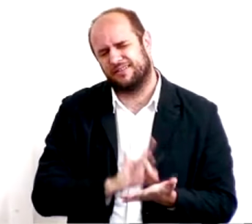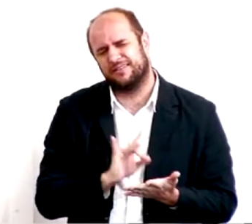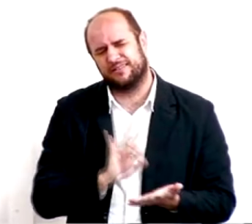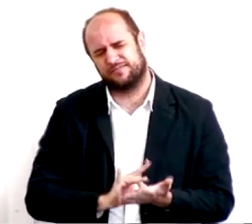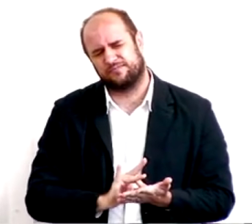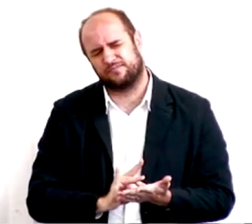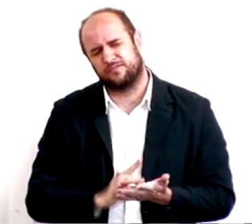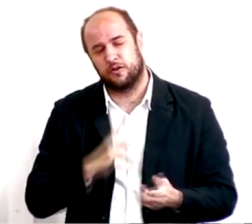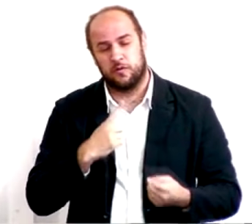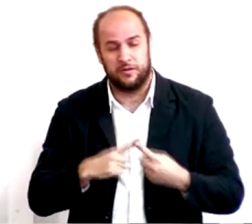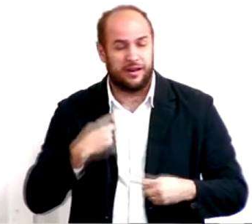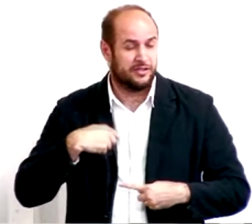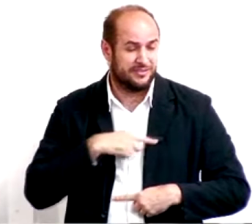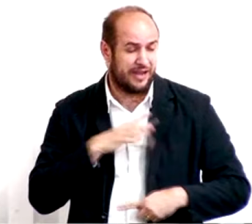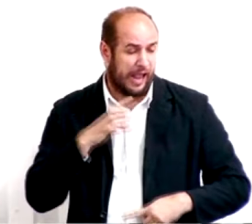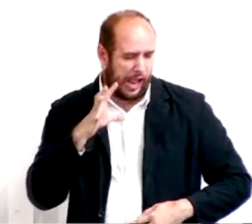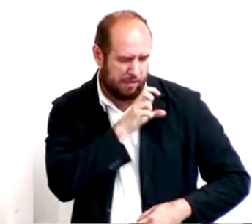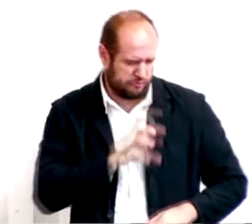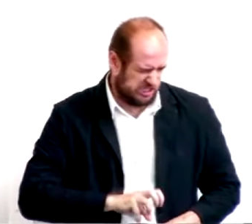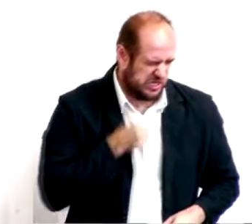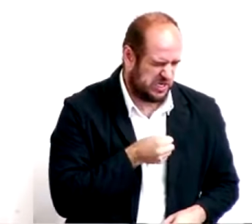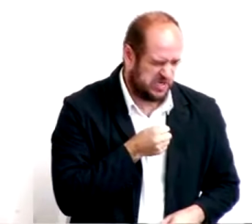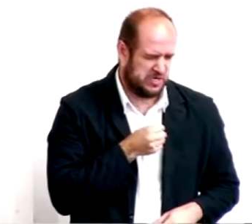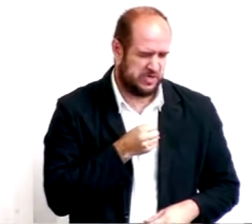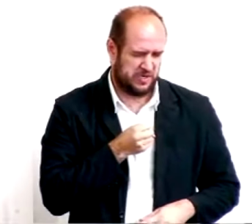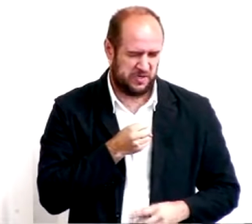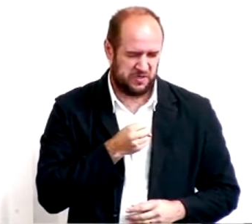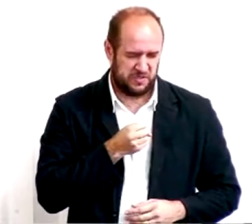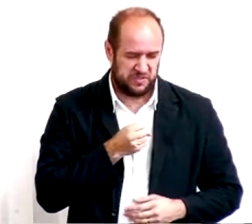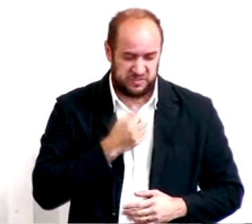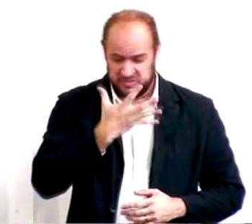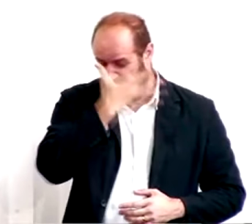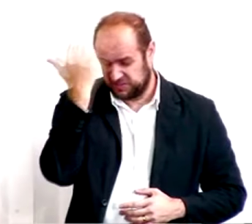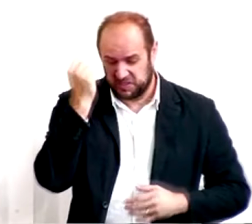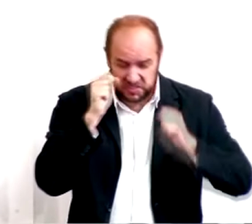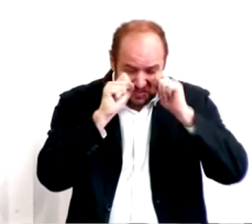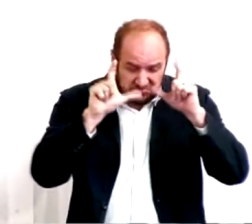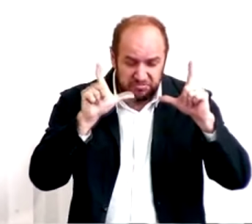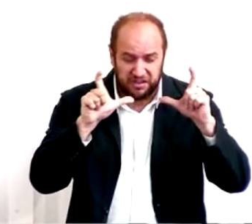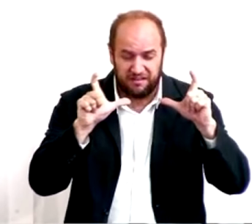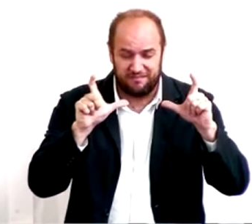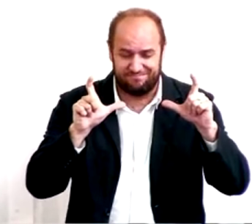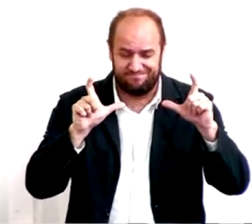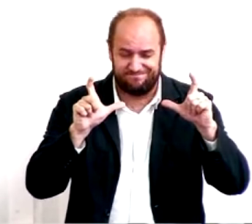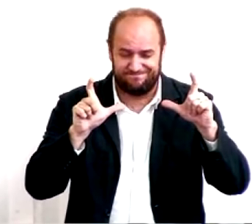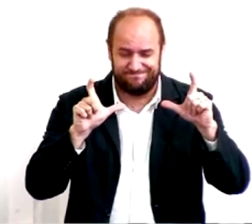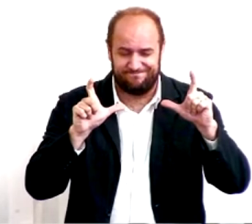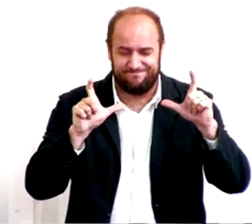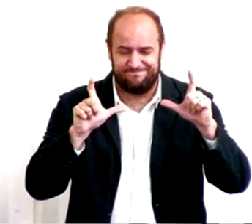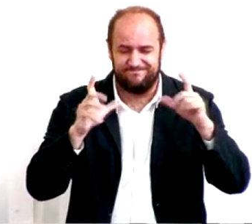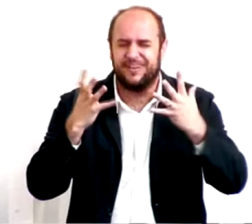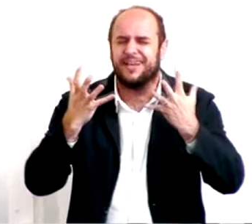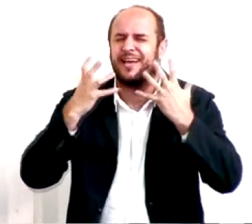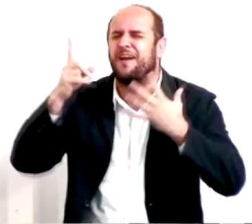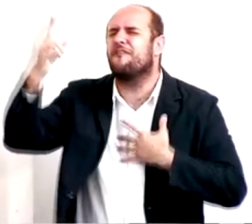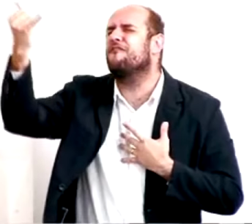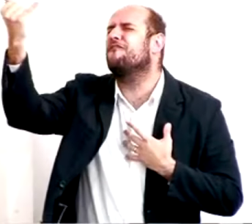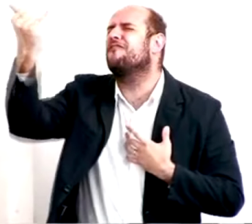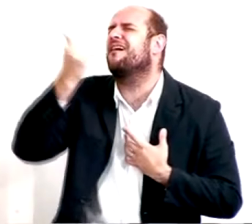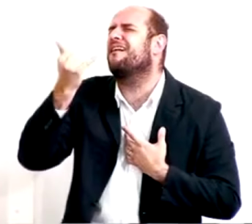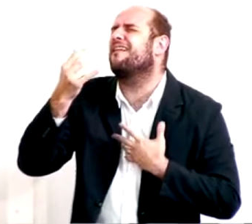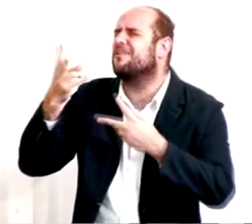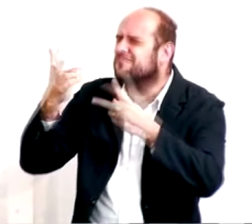o contrário quando somos prontos a falar prontos a nos irá e tardio para ouvir o senhor nós ouvimos a tua voz